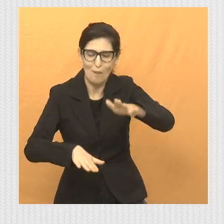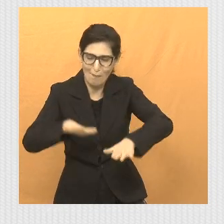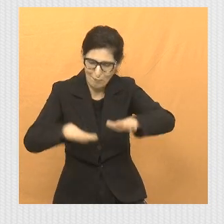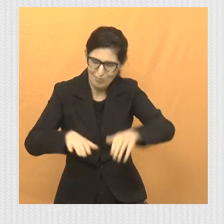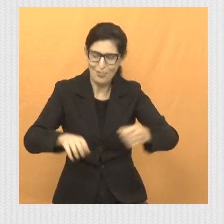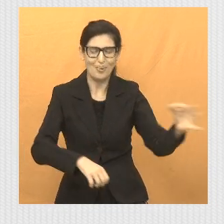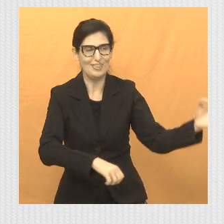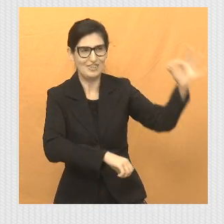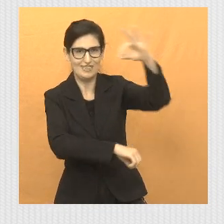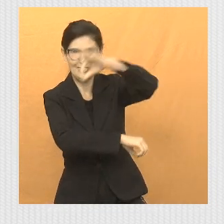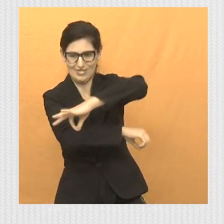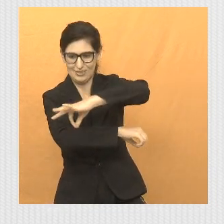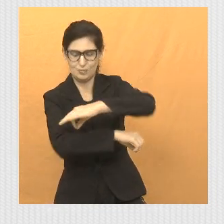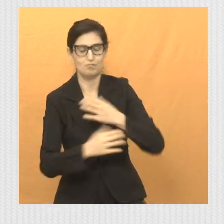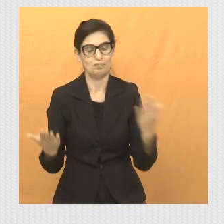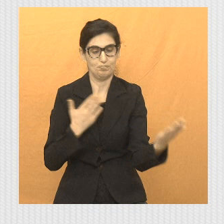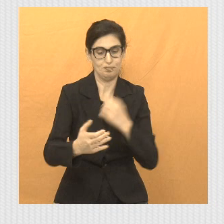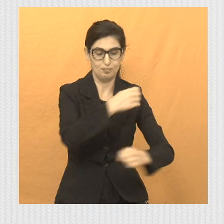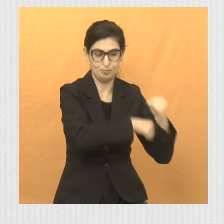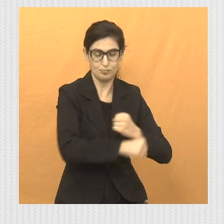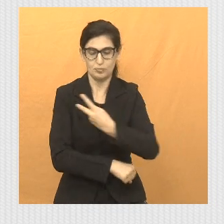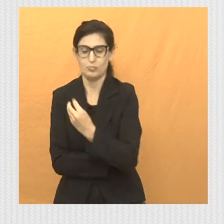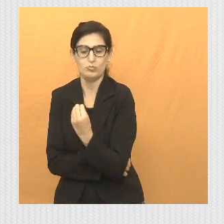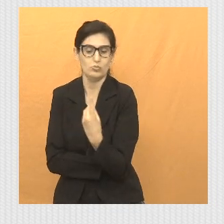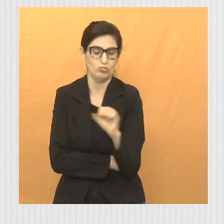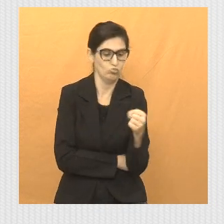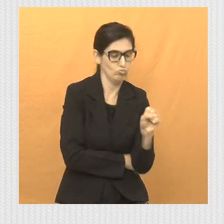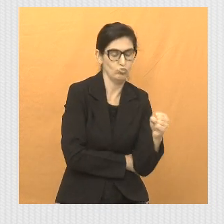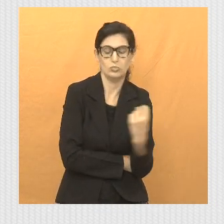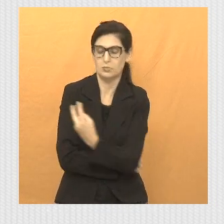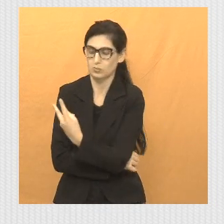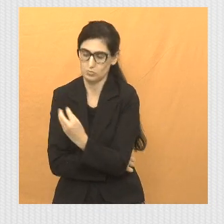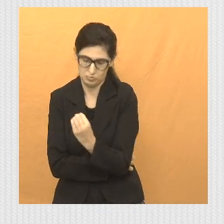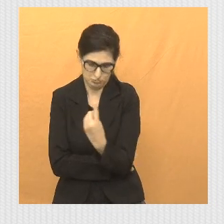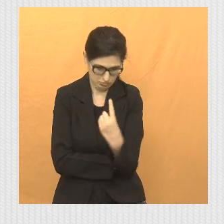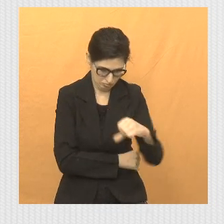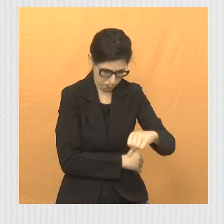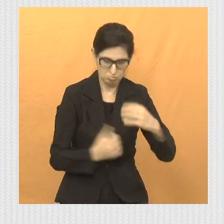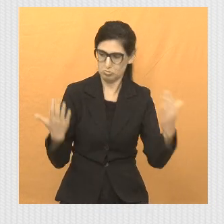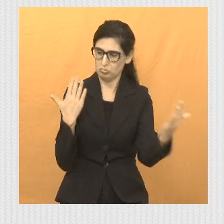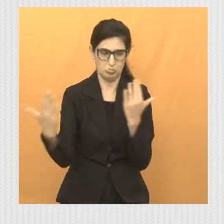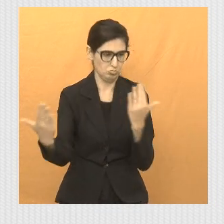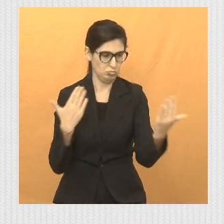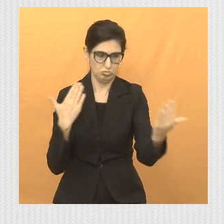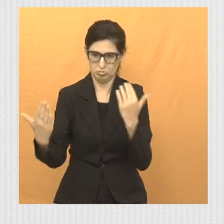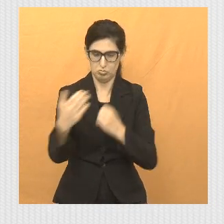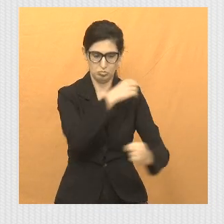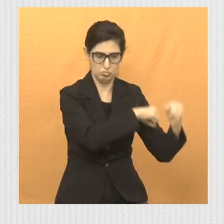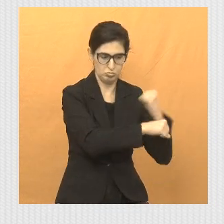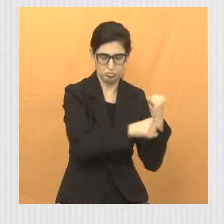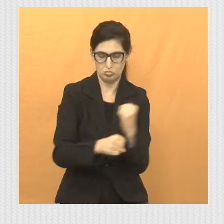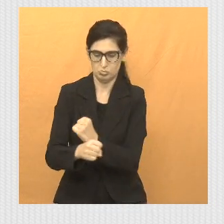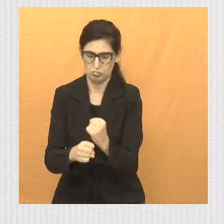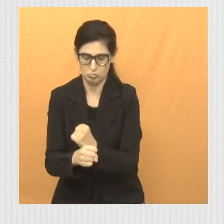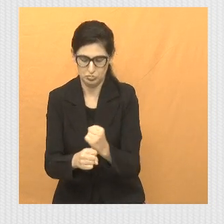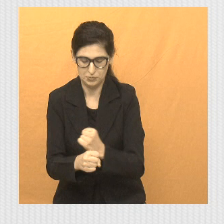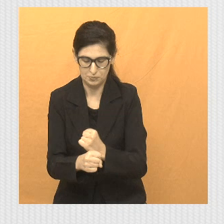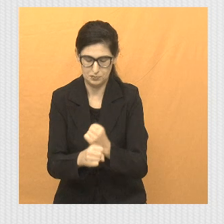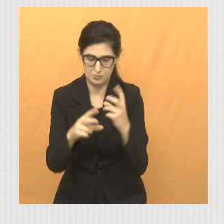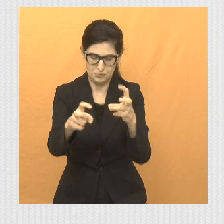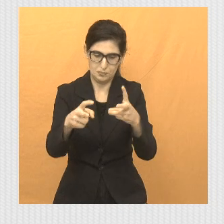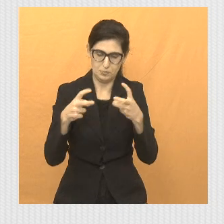compararmos 2018 com 2019, observamos claramente um salto no número